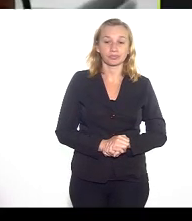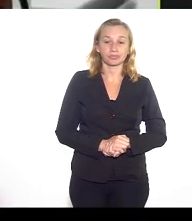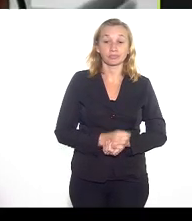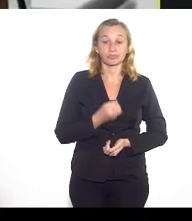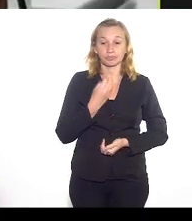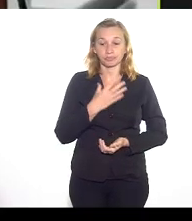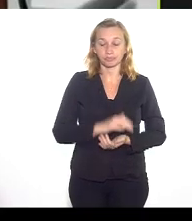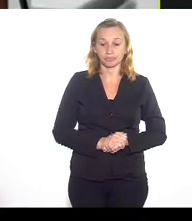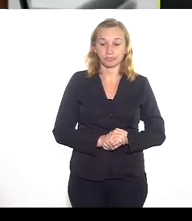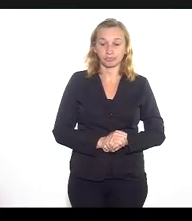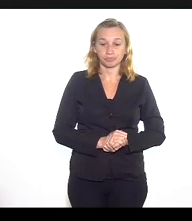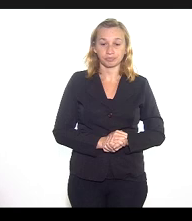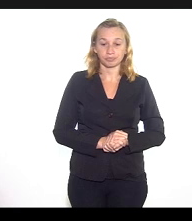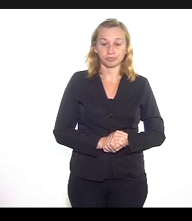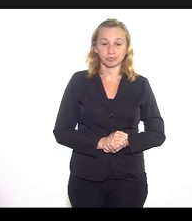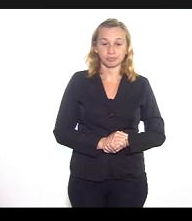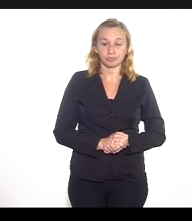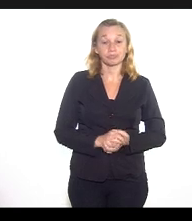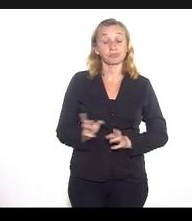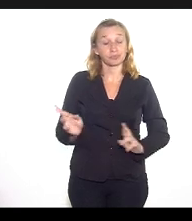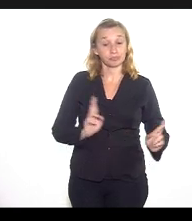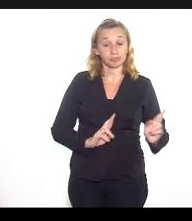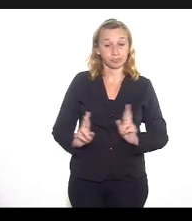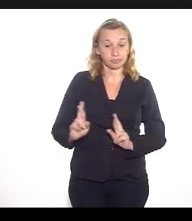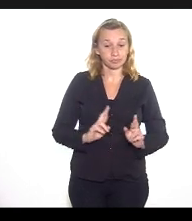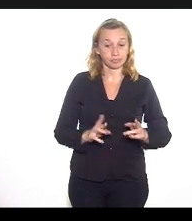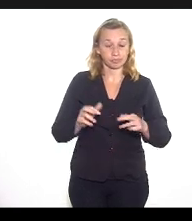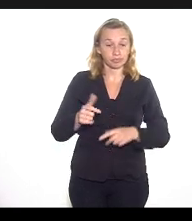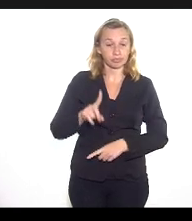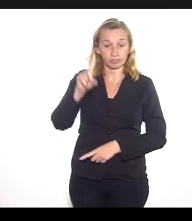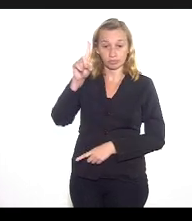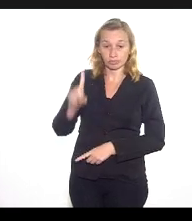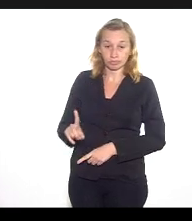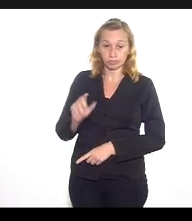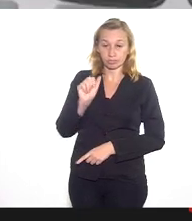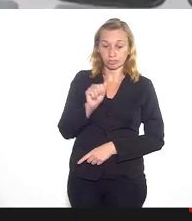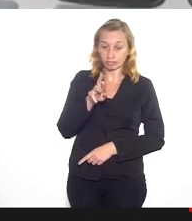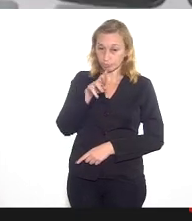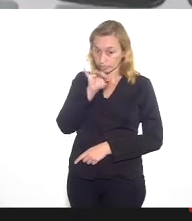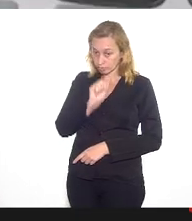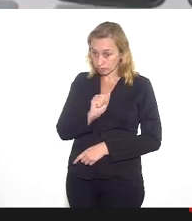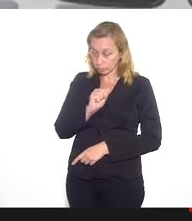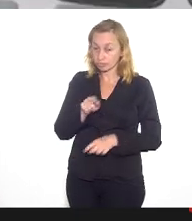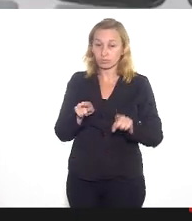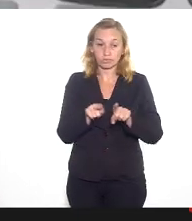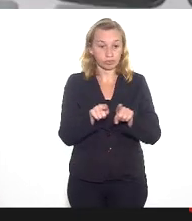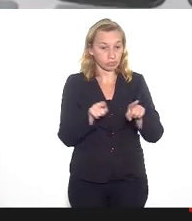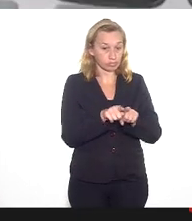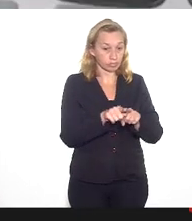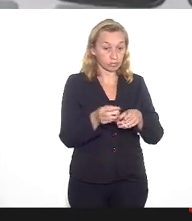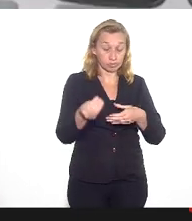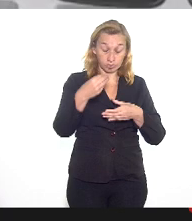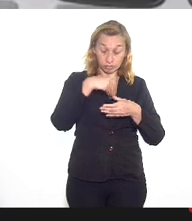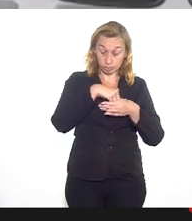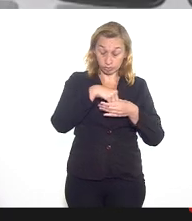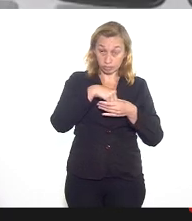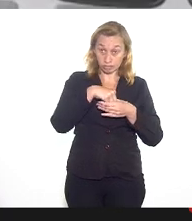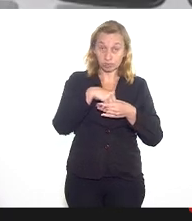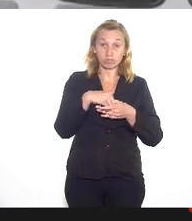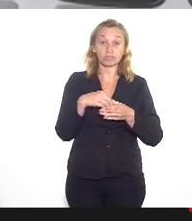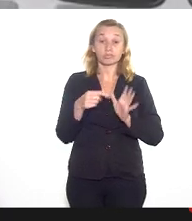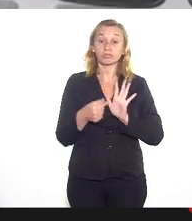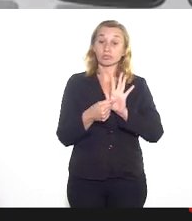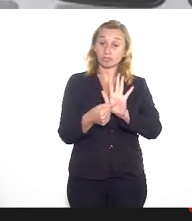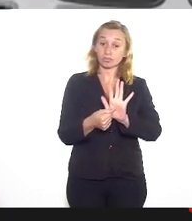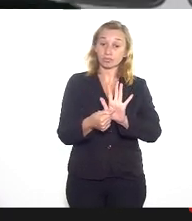Bom, com relação ao direito de auditoria e também às auditorias externas sobre as